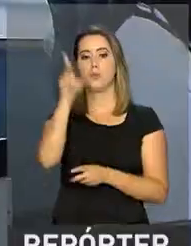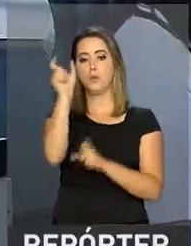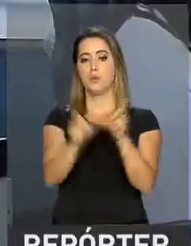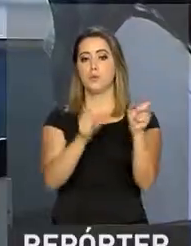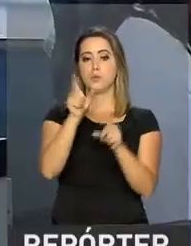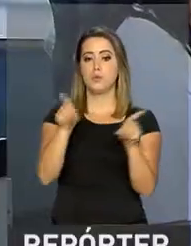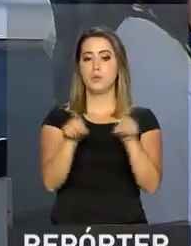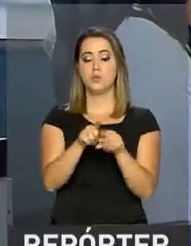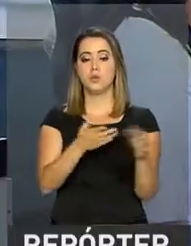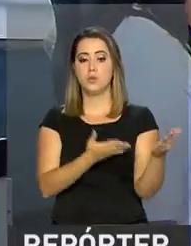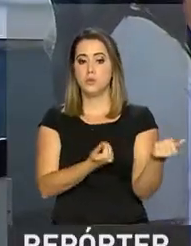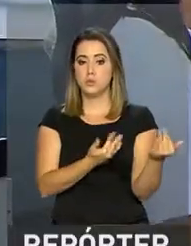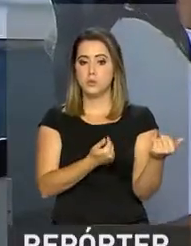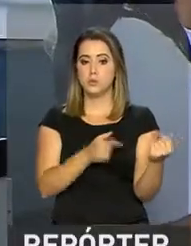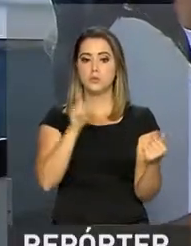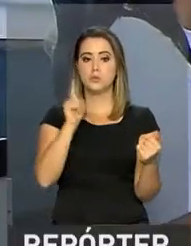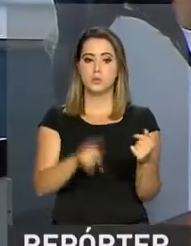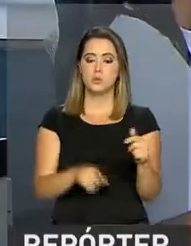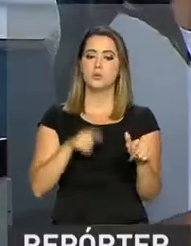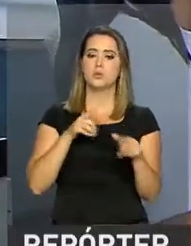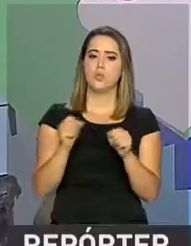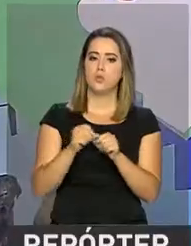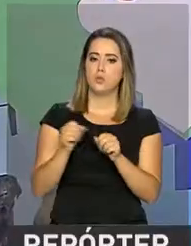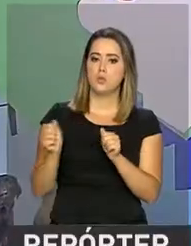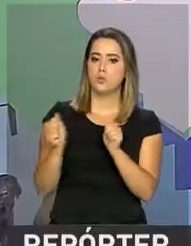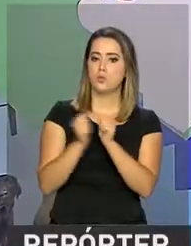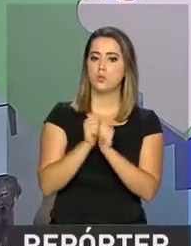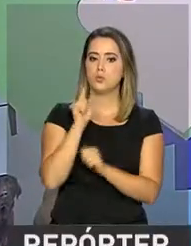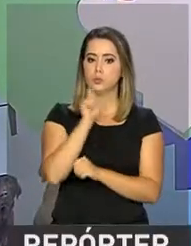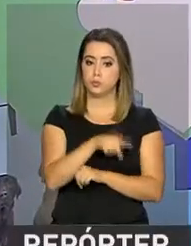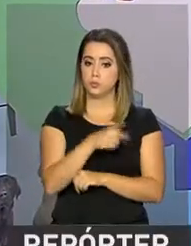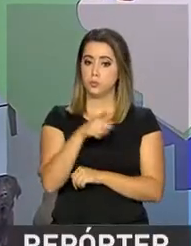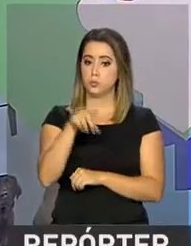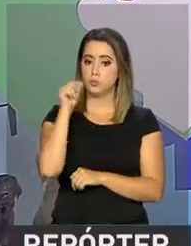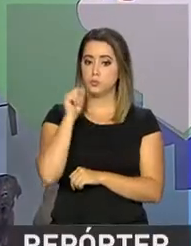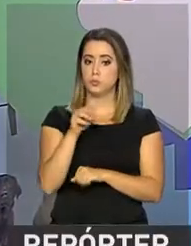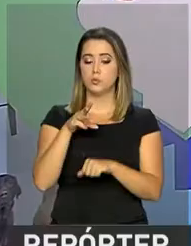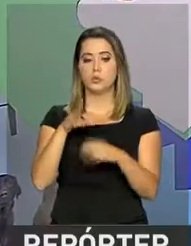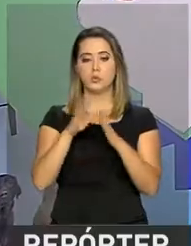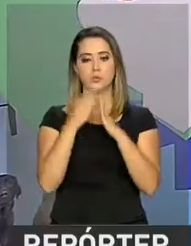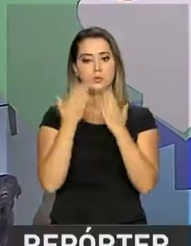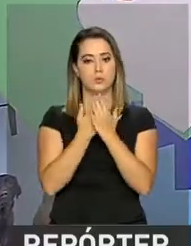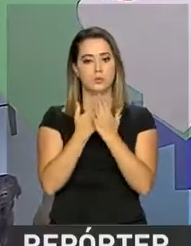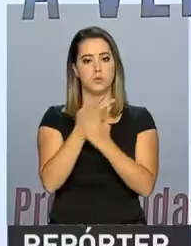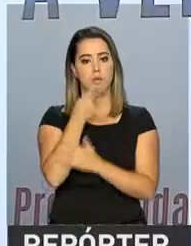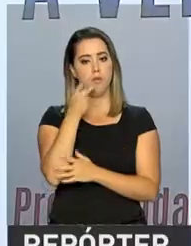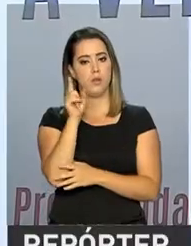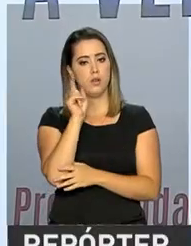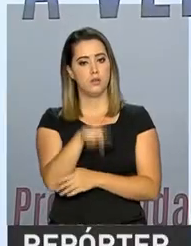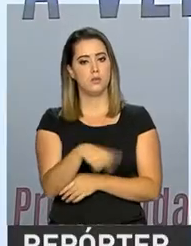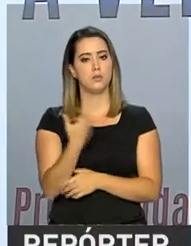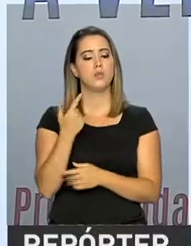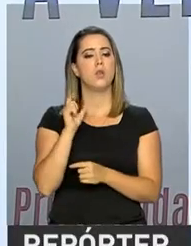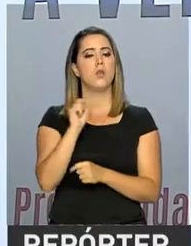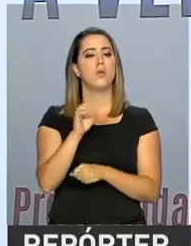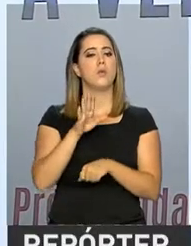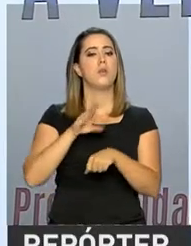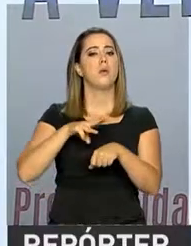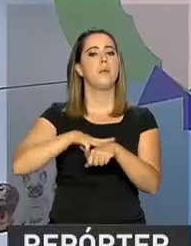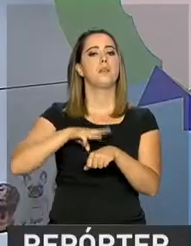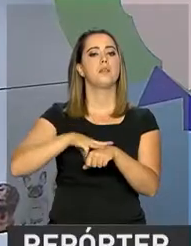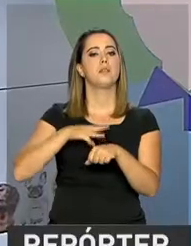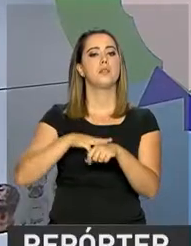espectadores, os jovens também são protagonistas. Ricardo foi escolhido na escola para falar na exposição sobre a aplicação